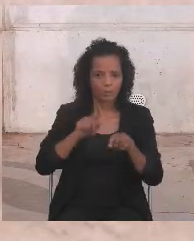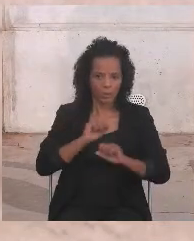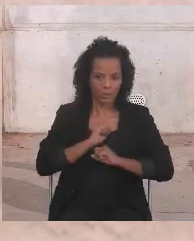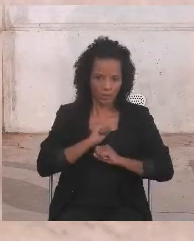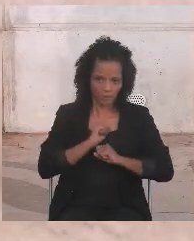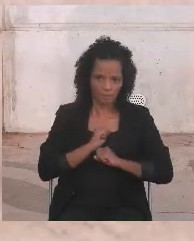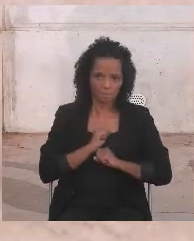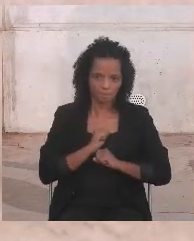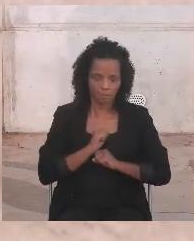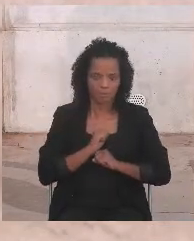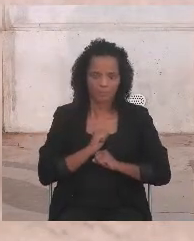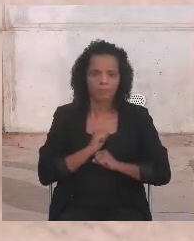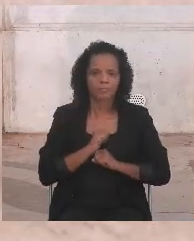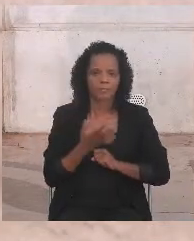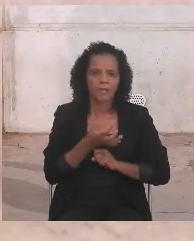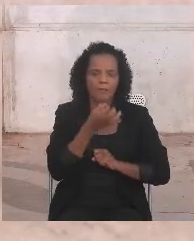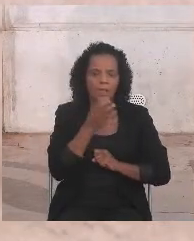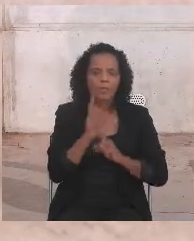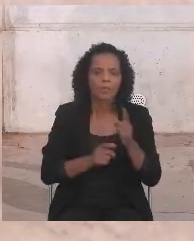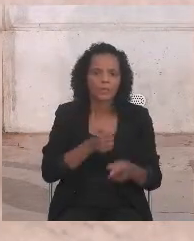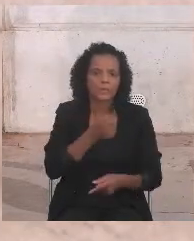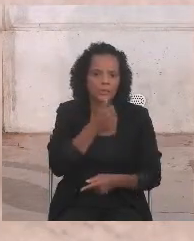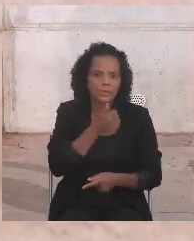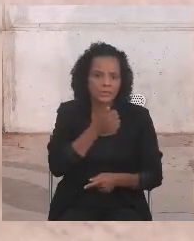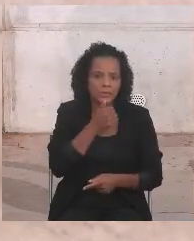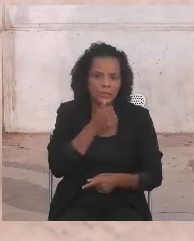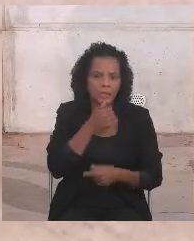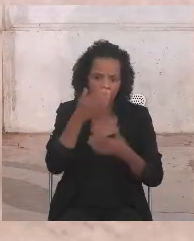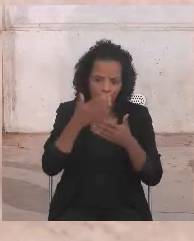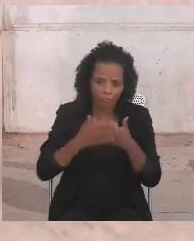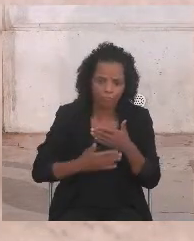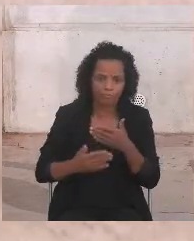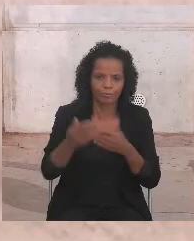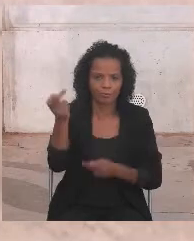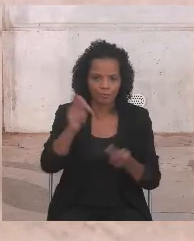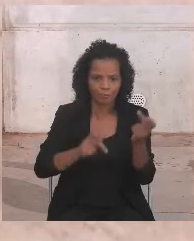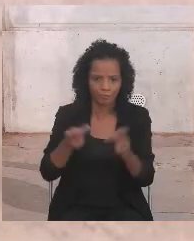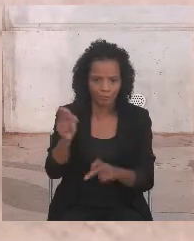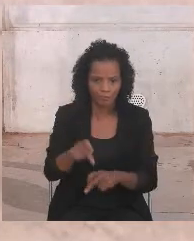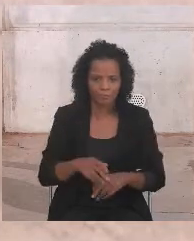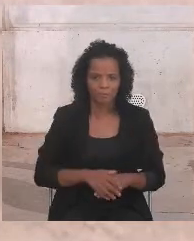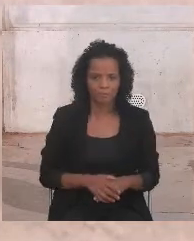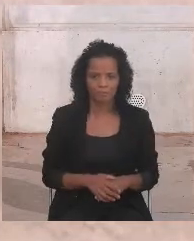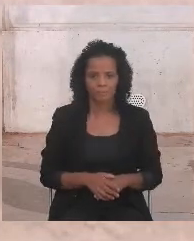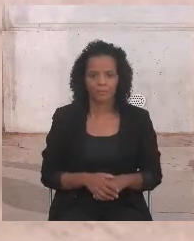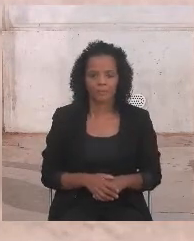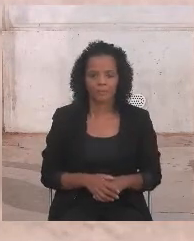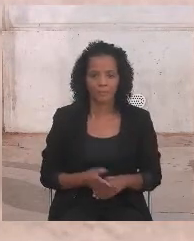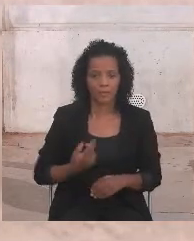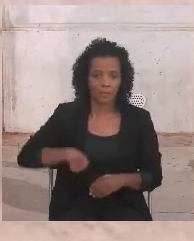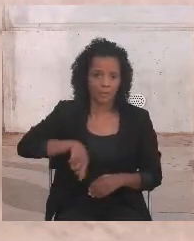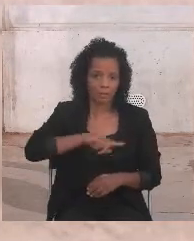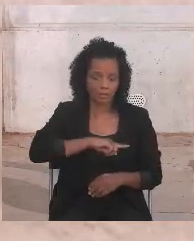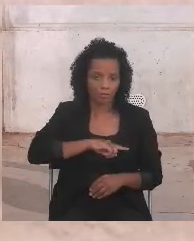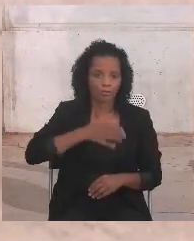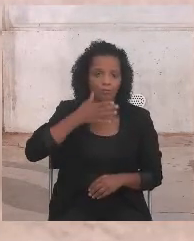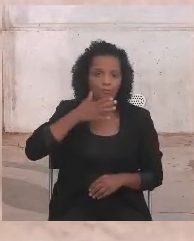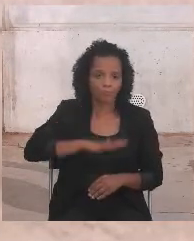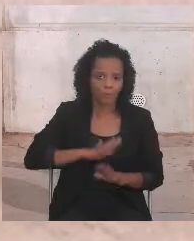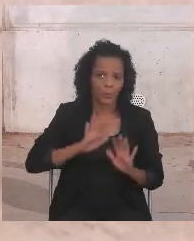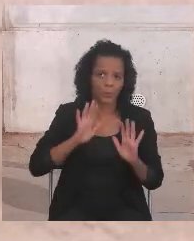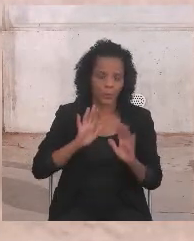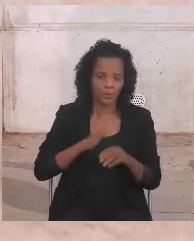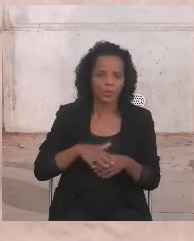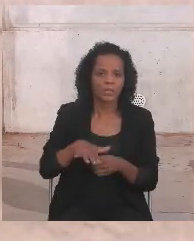política, falemos então das decisões que temos pela frente. Estamos, felizmente, a sair do período